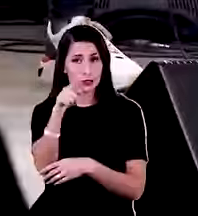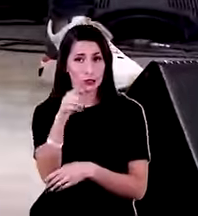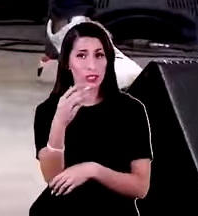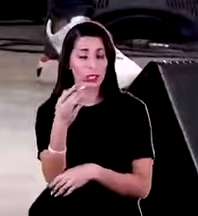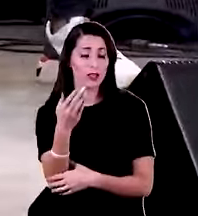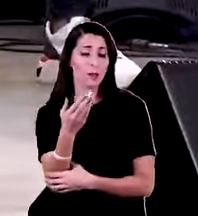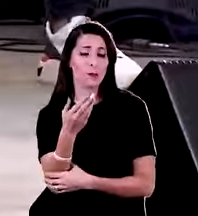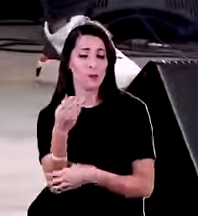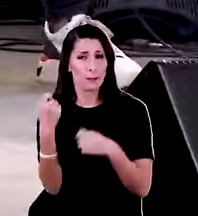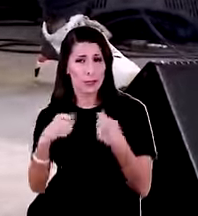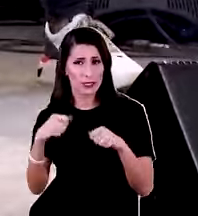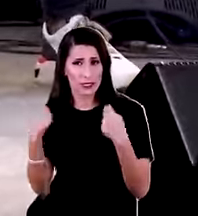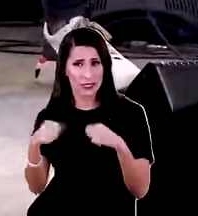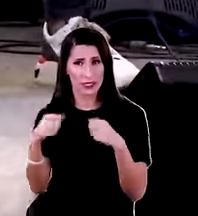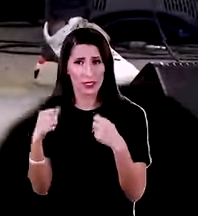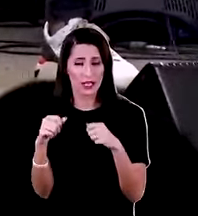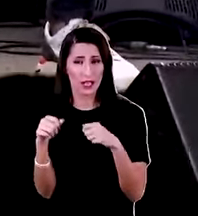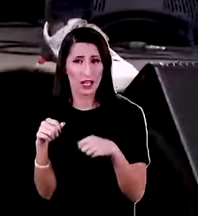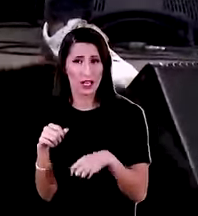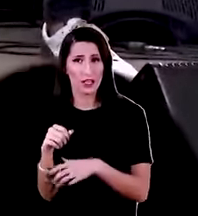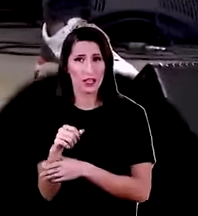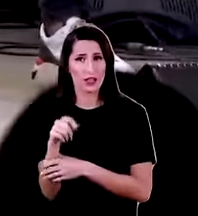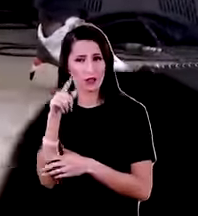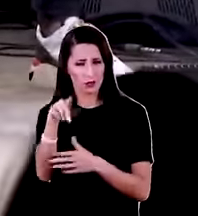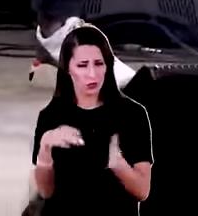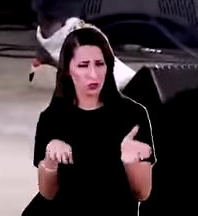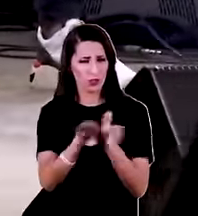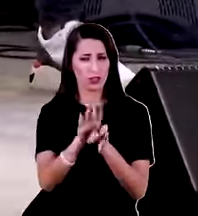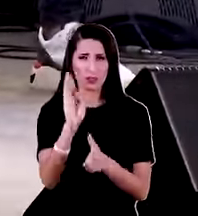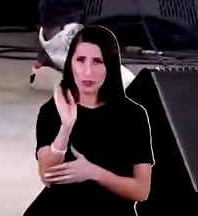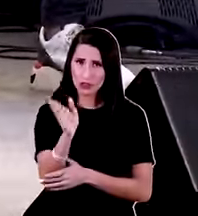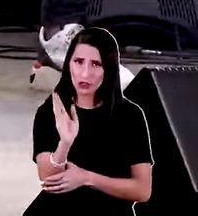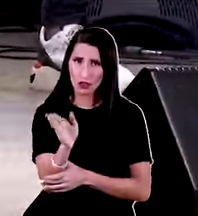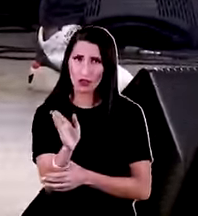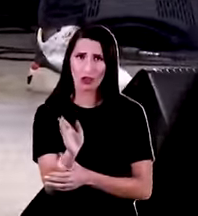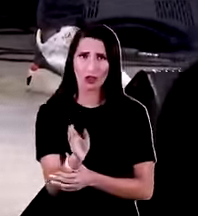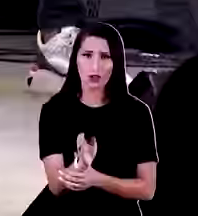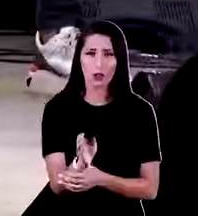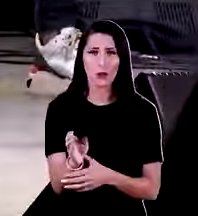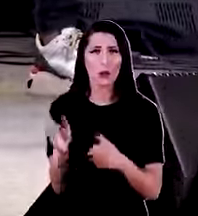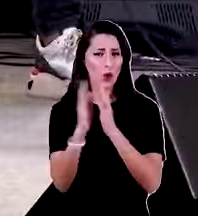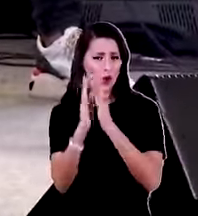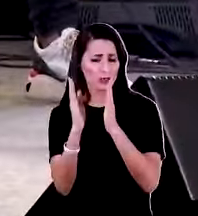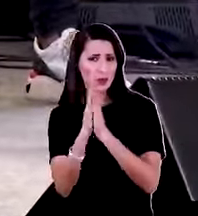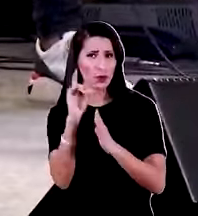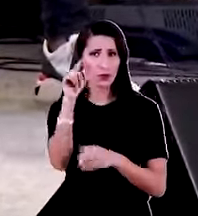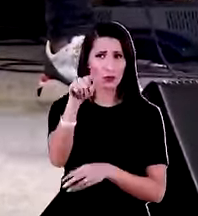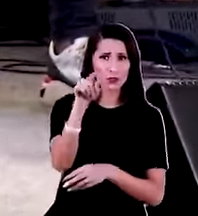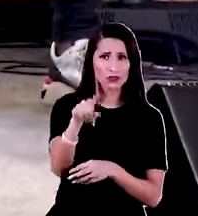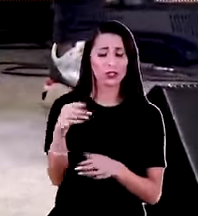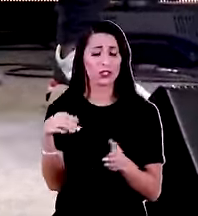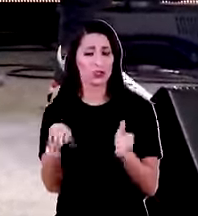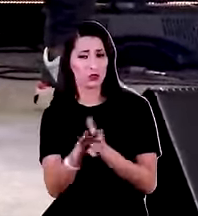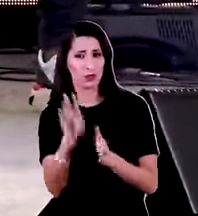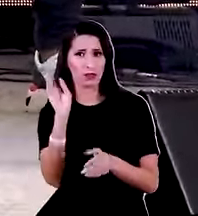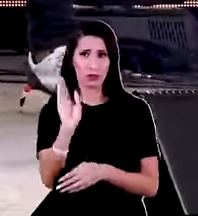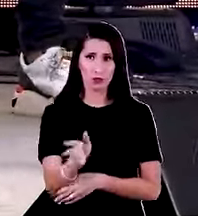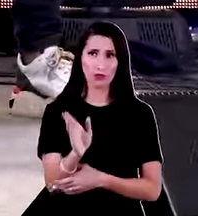teria chegado? Será que se não fosse para fazer uma oração com você, você já não tinha vindo? Eu quero que você